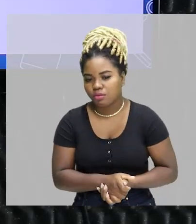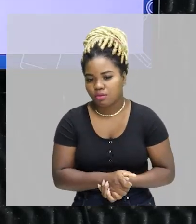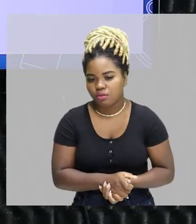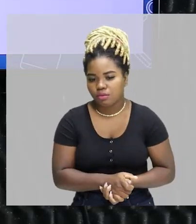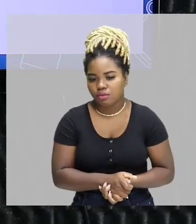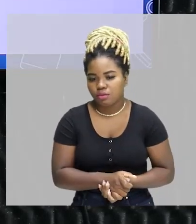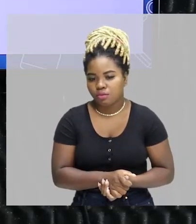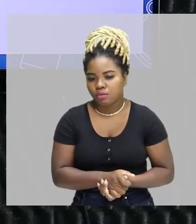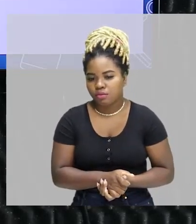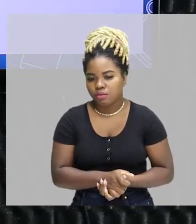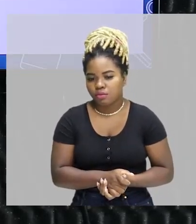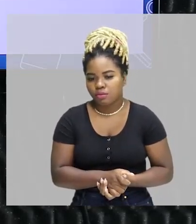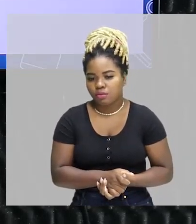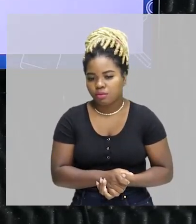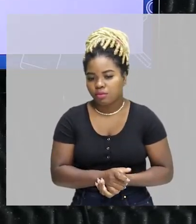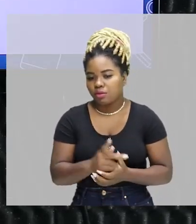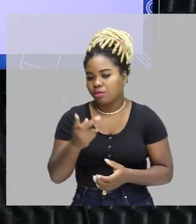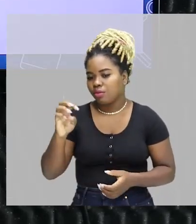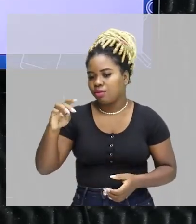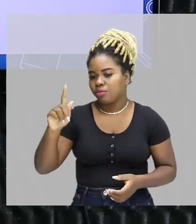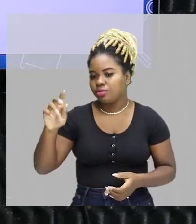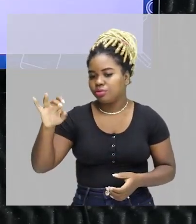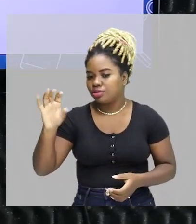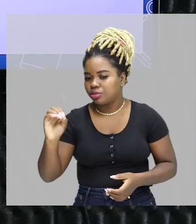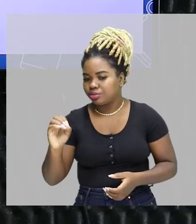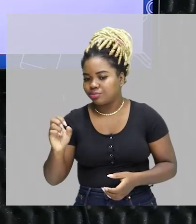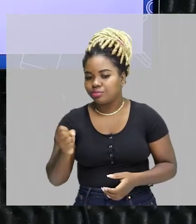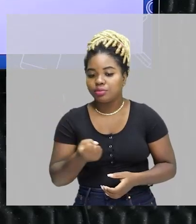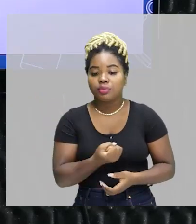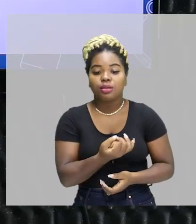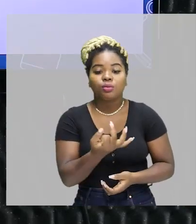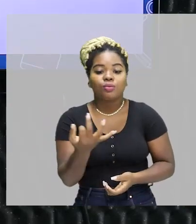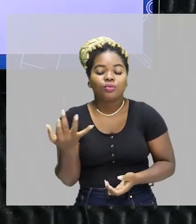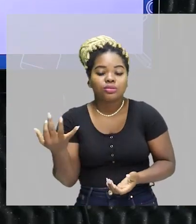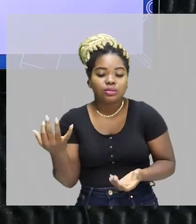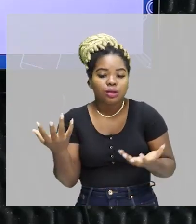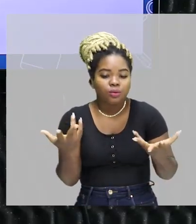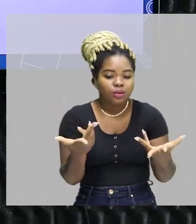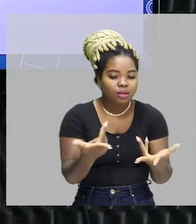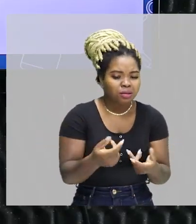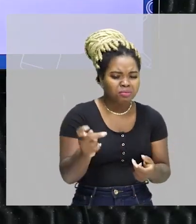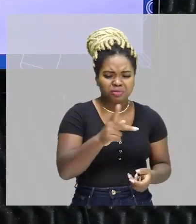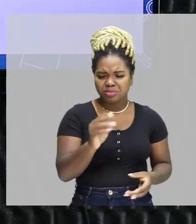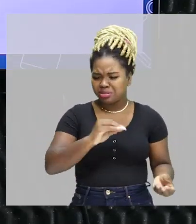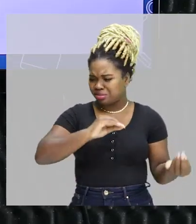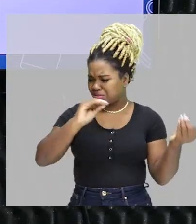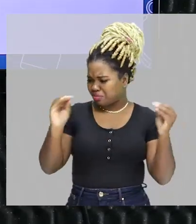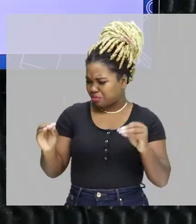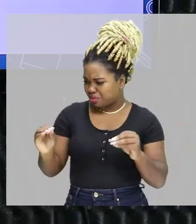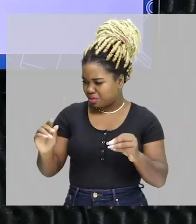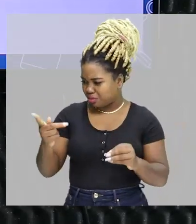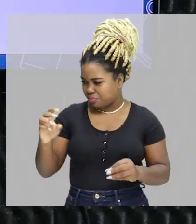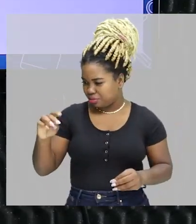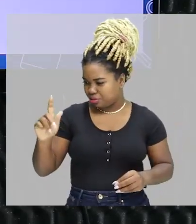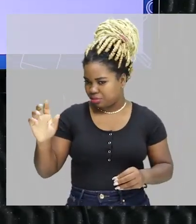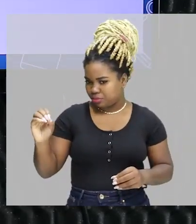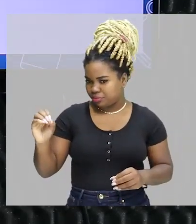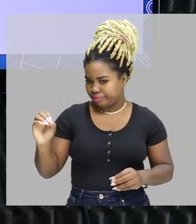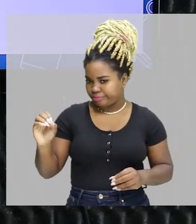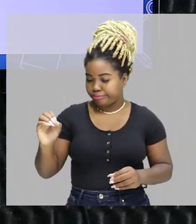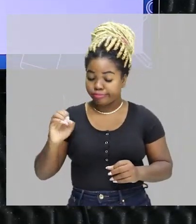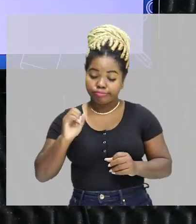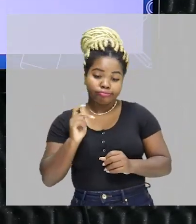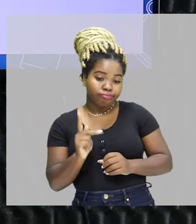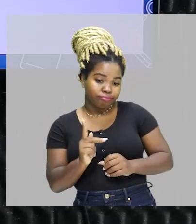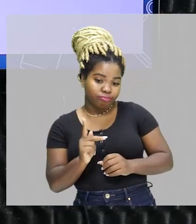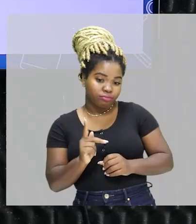a medida não é feita pela homogeneidade, sim pela quantificação. Ah, professor, eu posso botar homogêneo? Tá, a